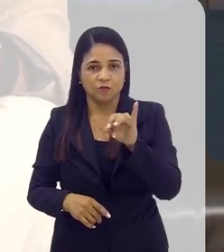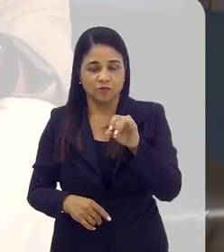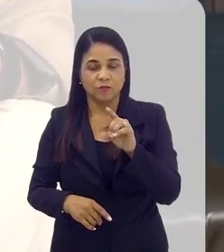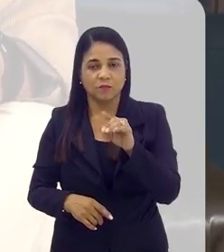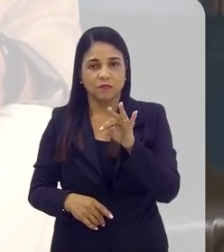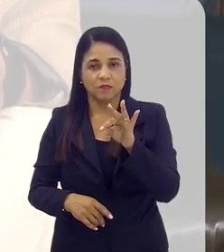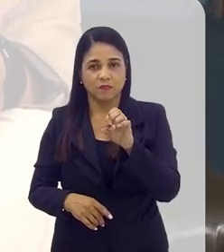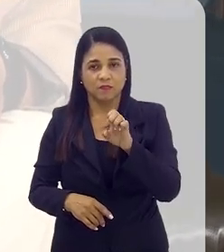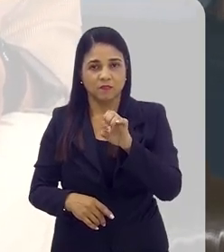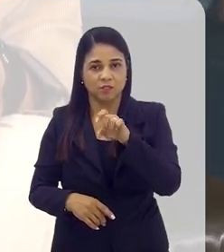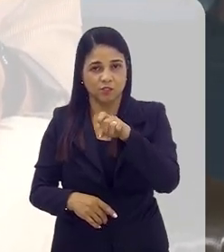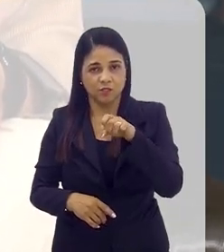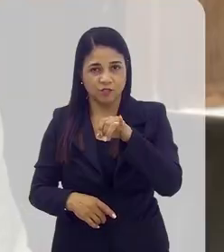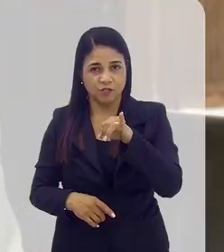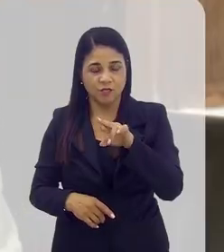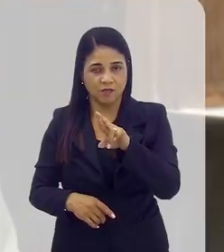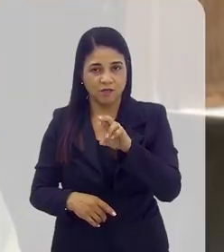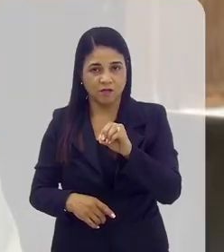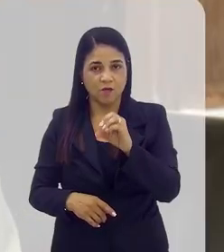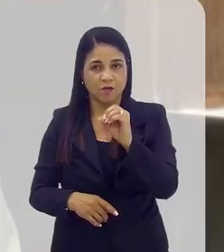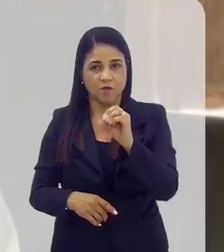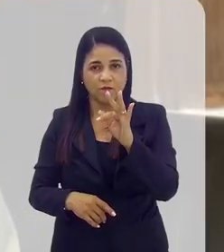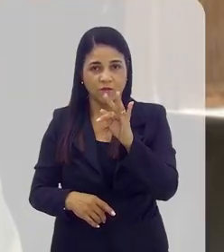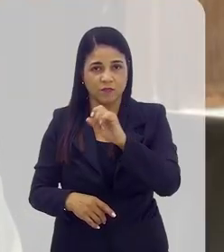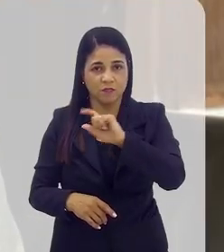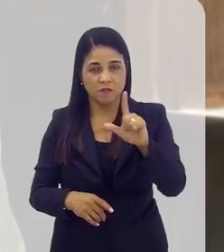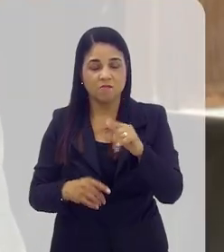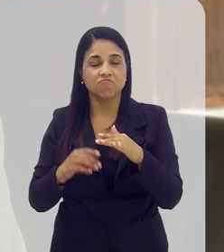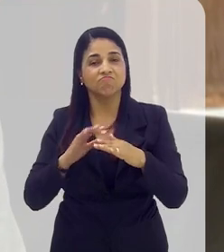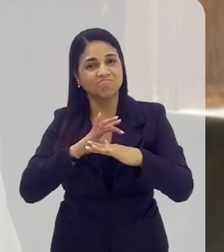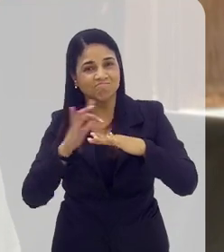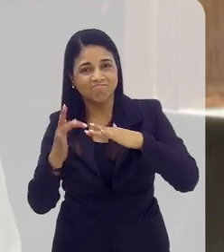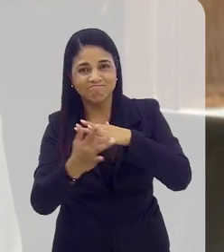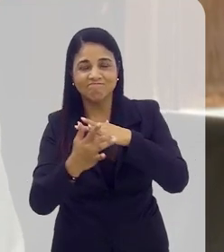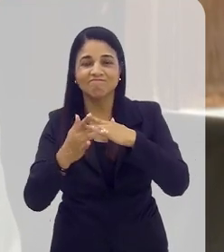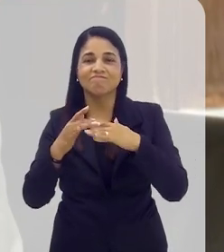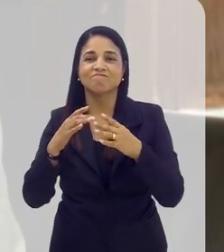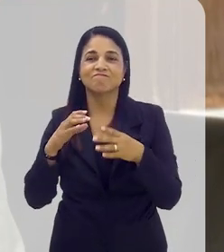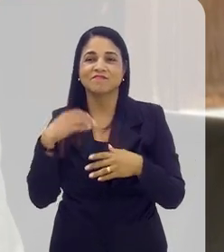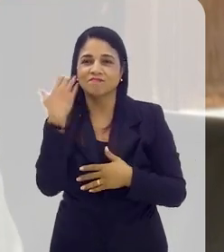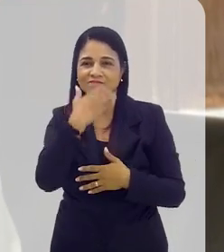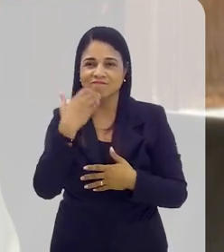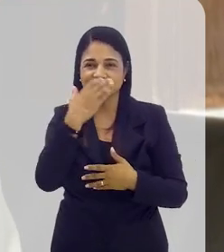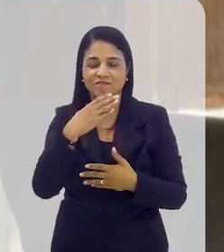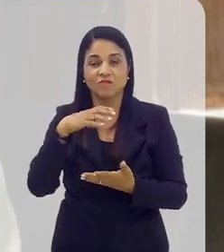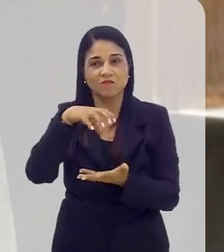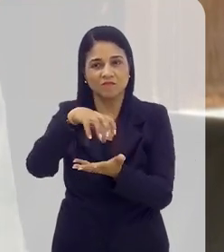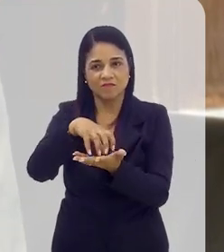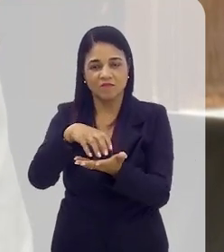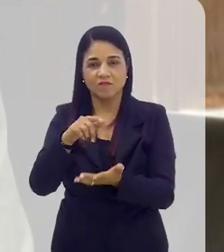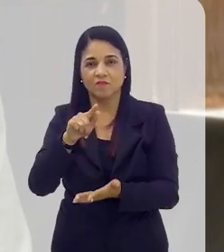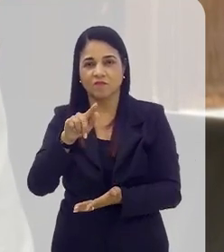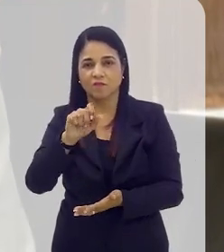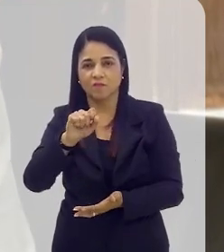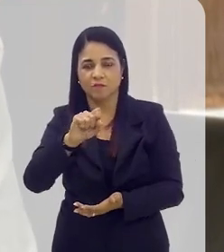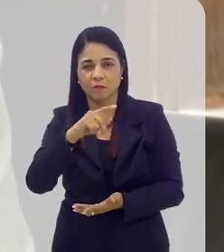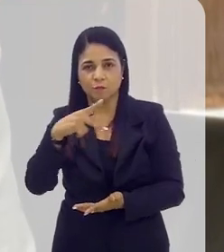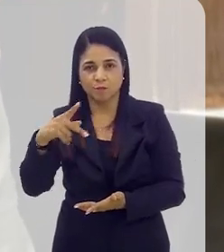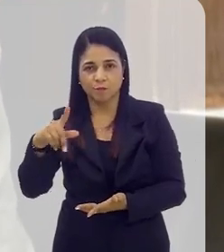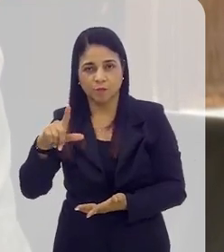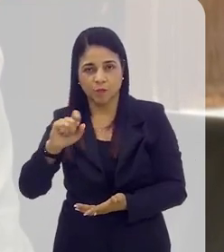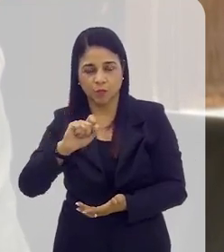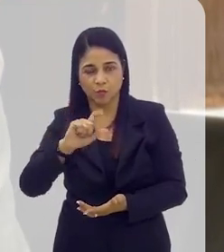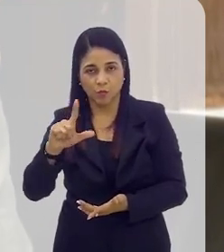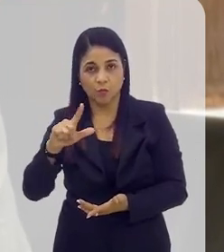Teixeira Oficial, está lá no Instagram, né? E toda a nossa rede social também você pode acessar facilmente. As nossas canções